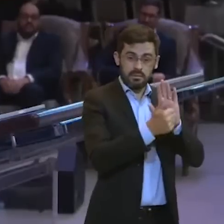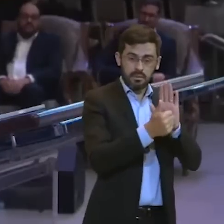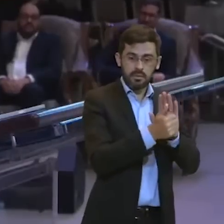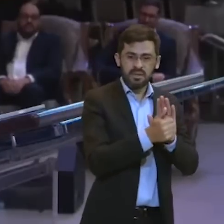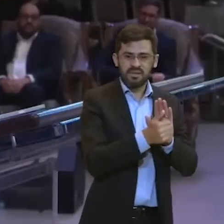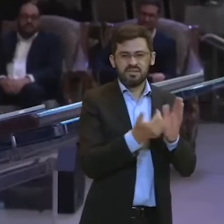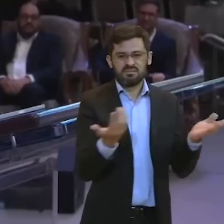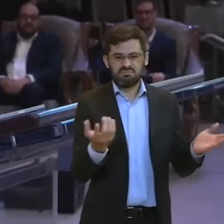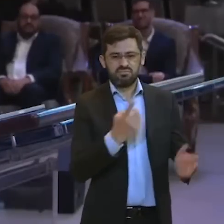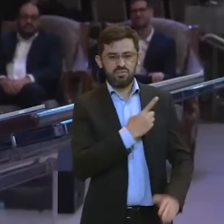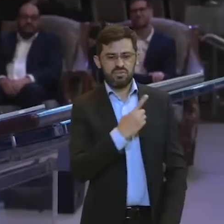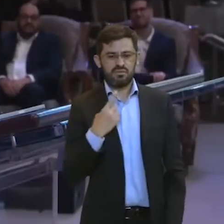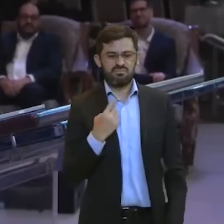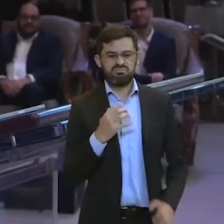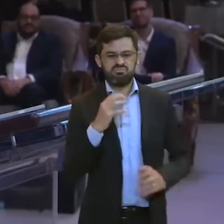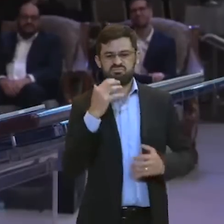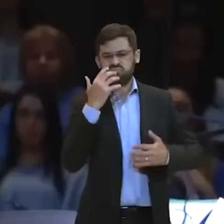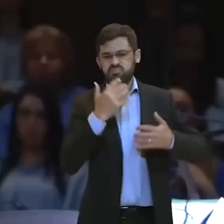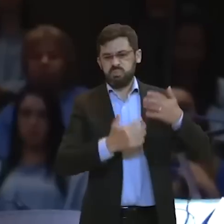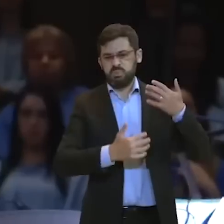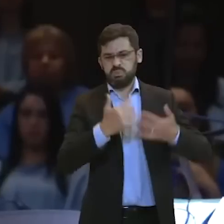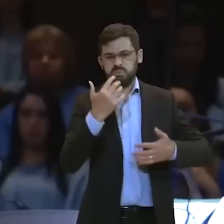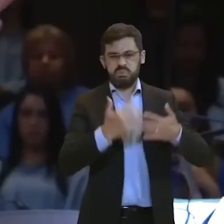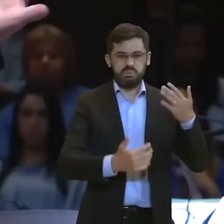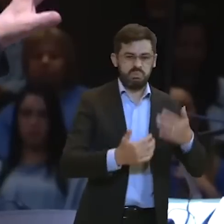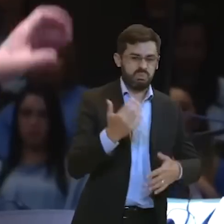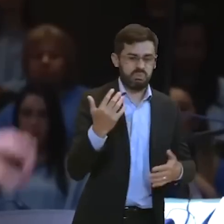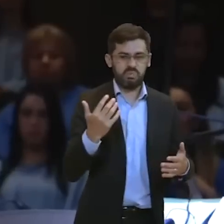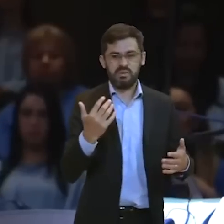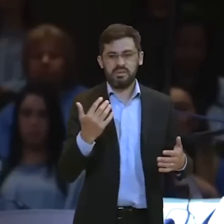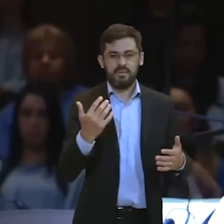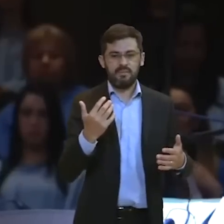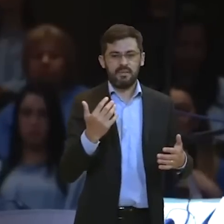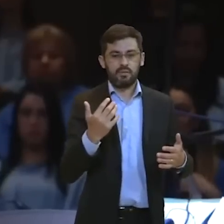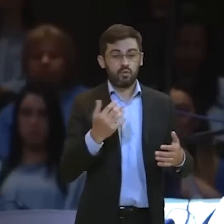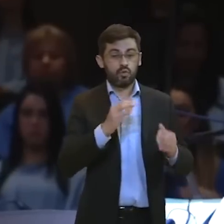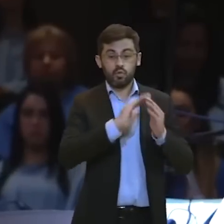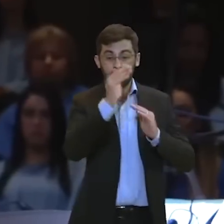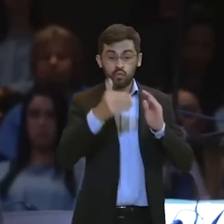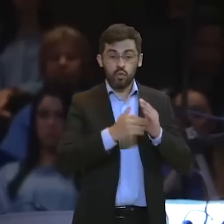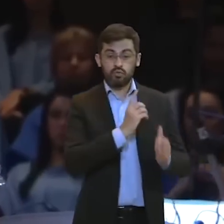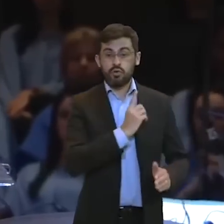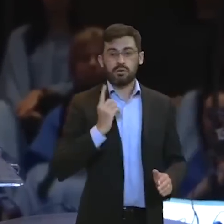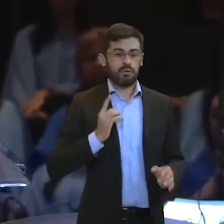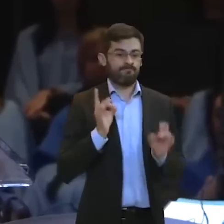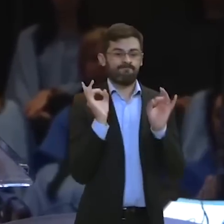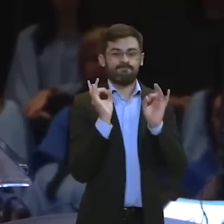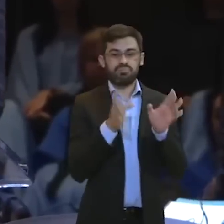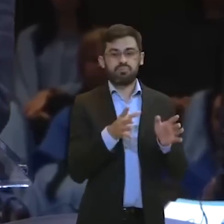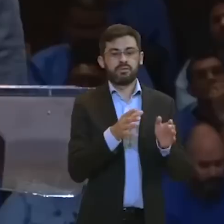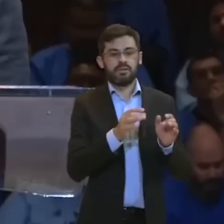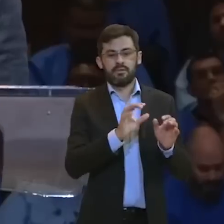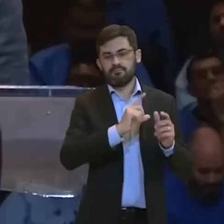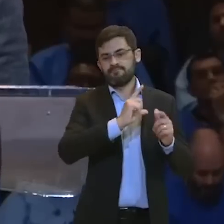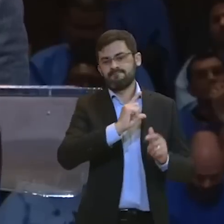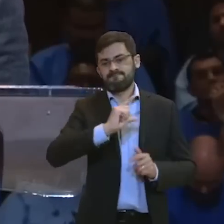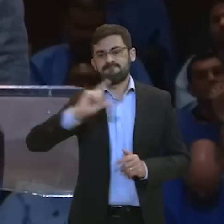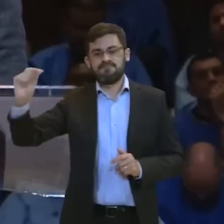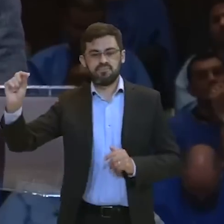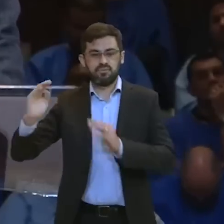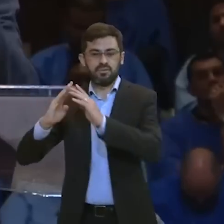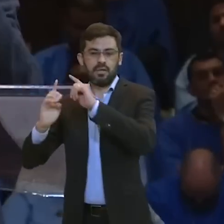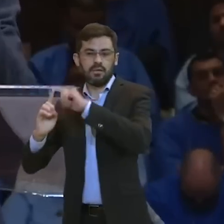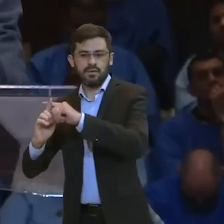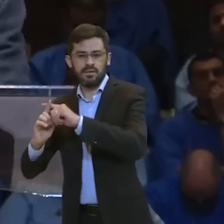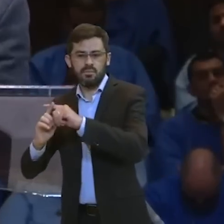diáconos. E o corpo diaconal todo se demite e sai da igreja, porque dizia: